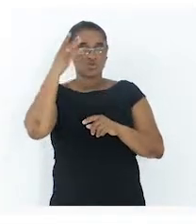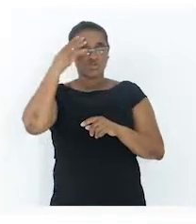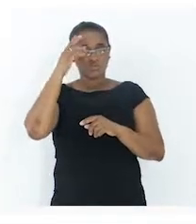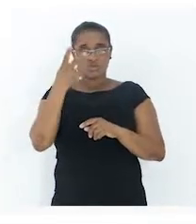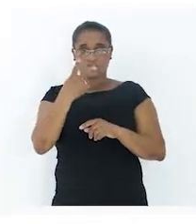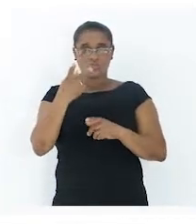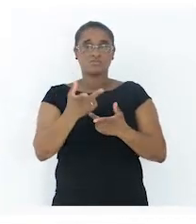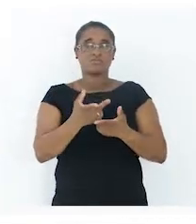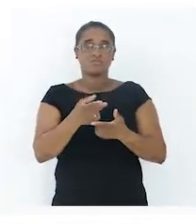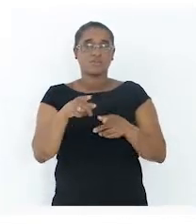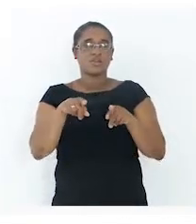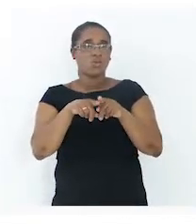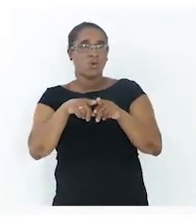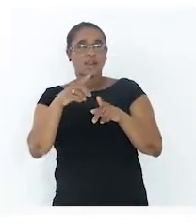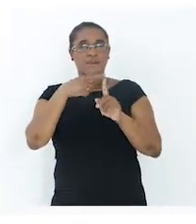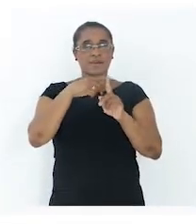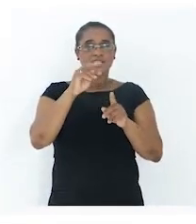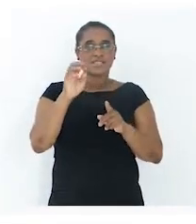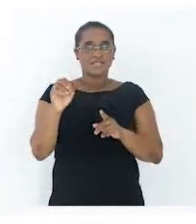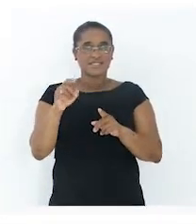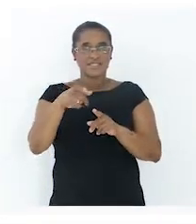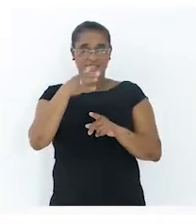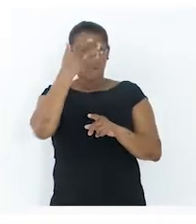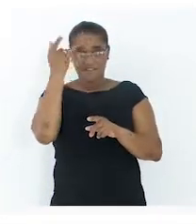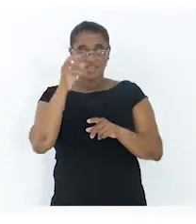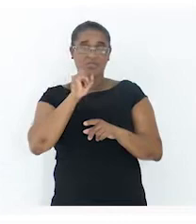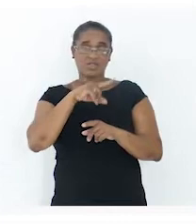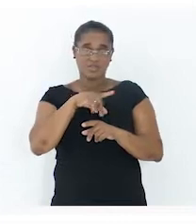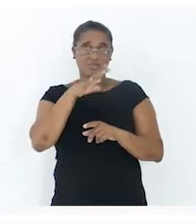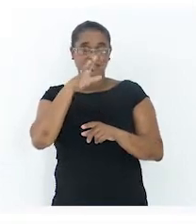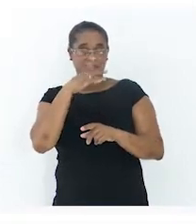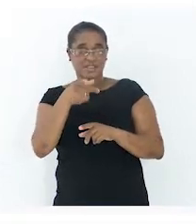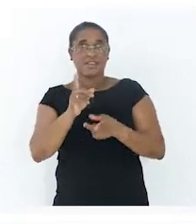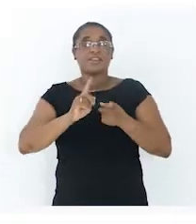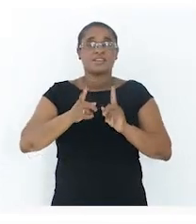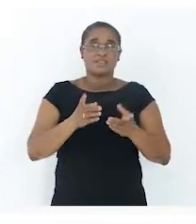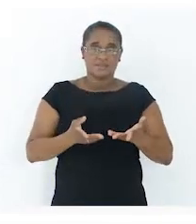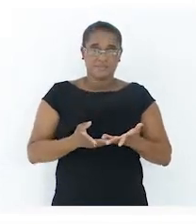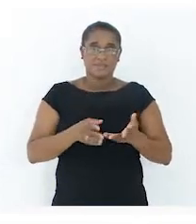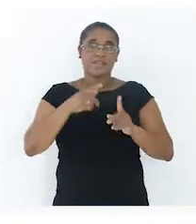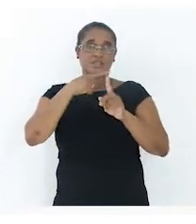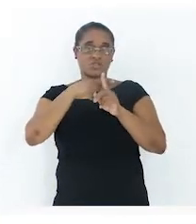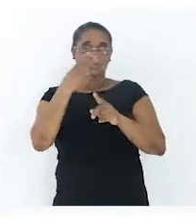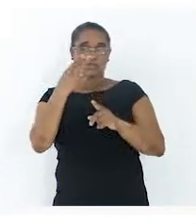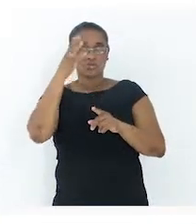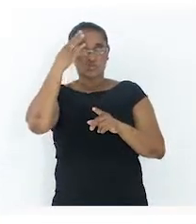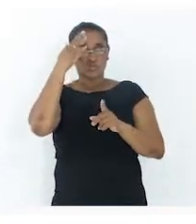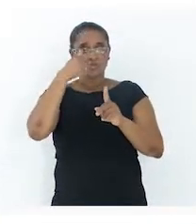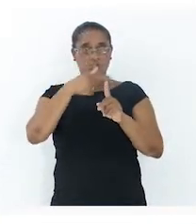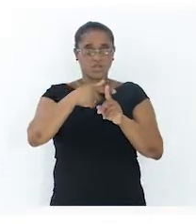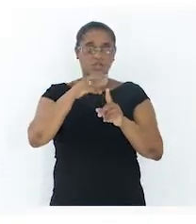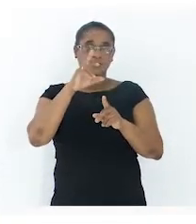a mais 30. Isso é fácil. Podemos concluir que o que é? A soma de dois números